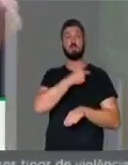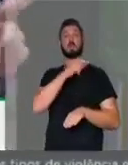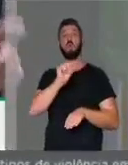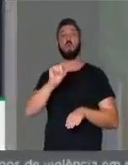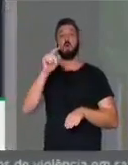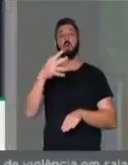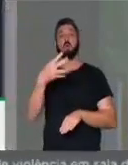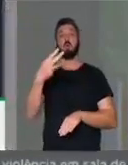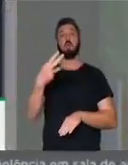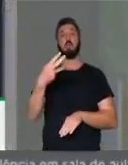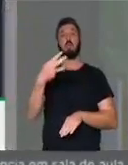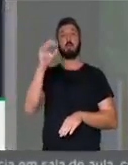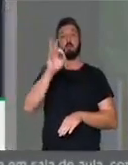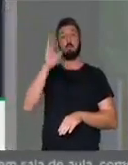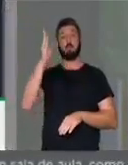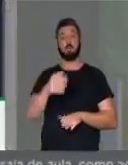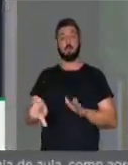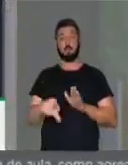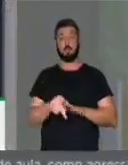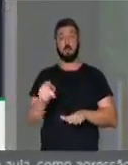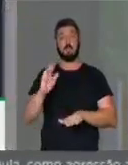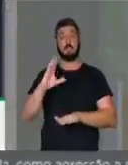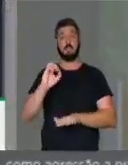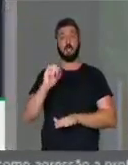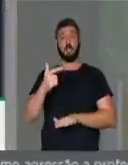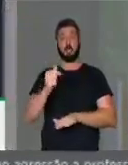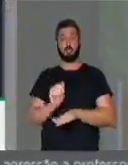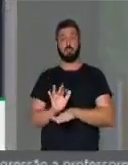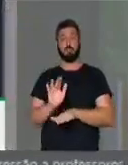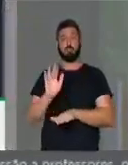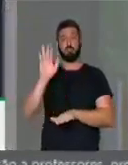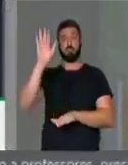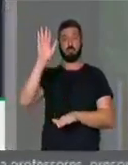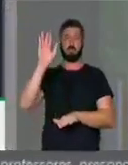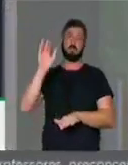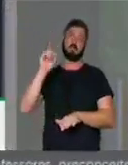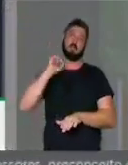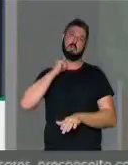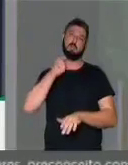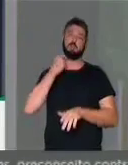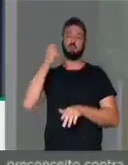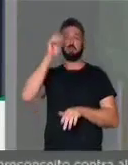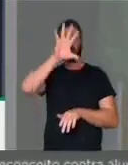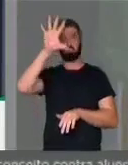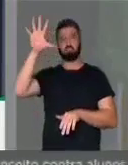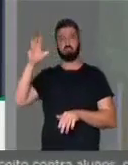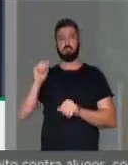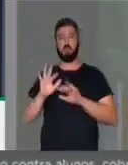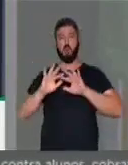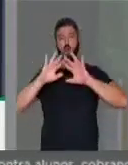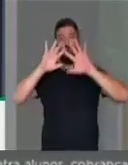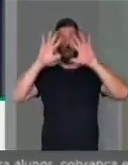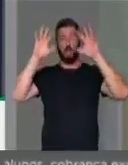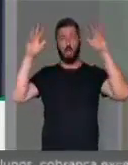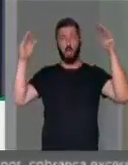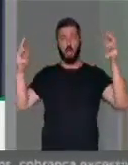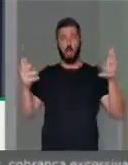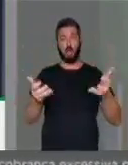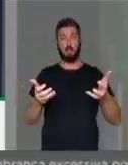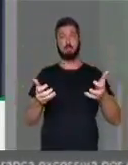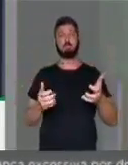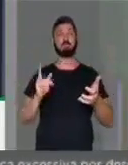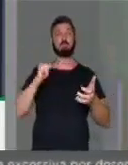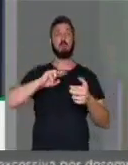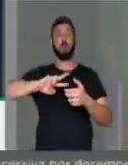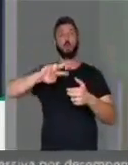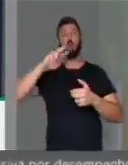por 43% das emissões de gases causadores de efeito estufa, sendo praticamente